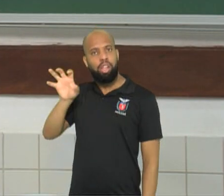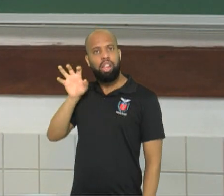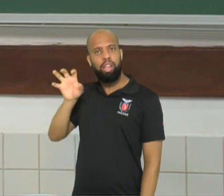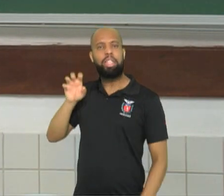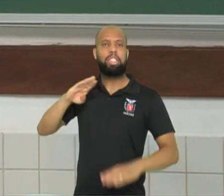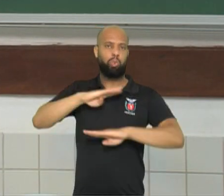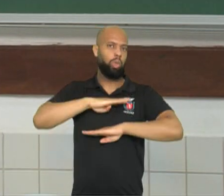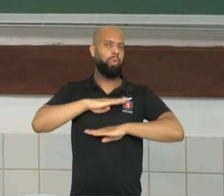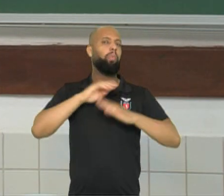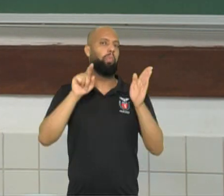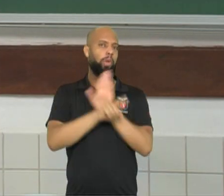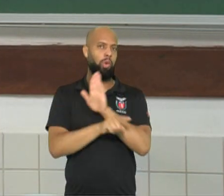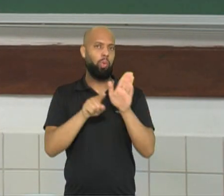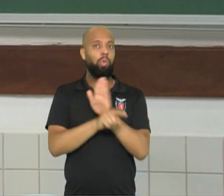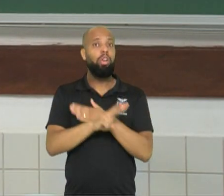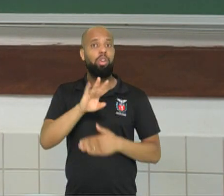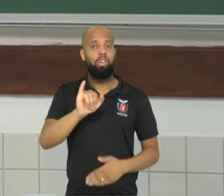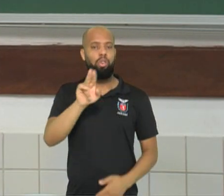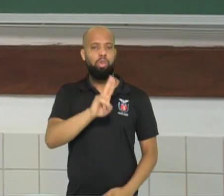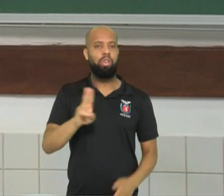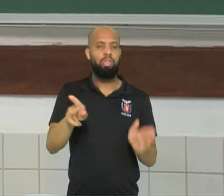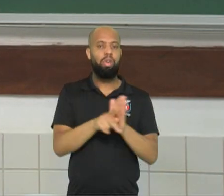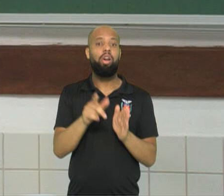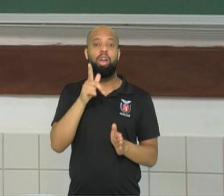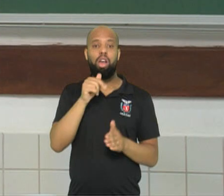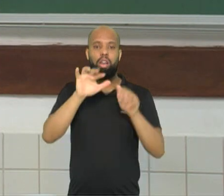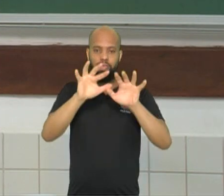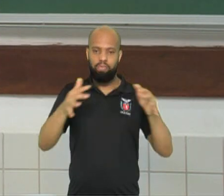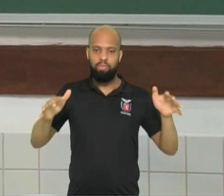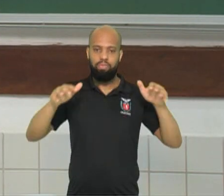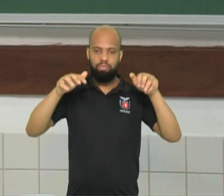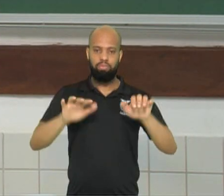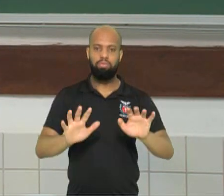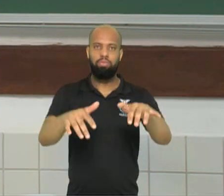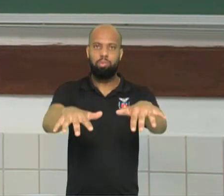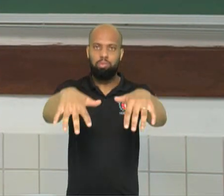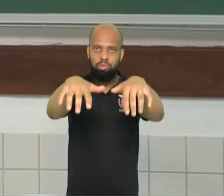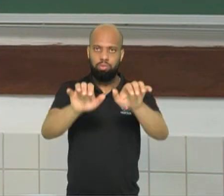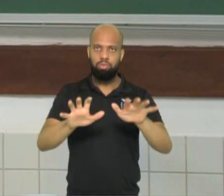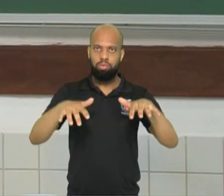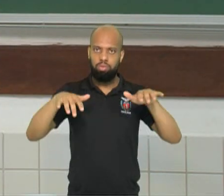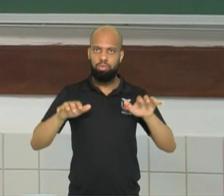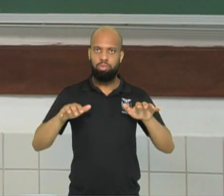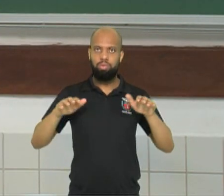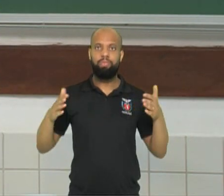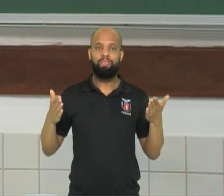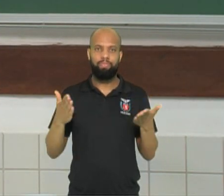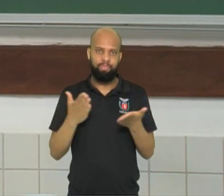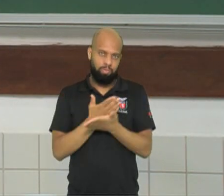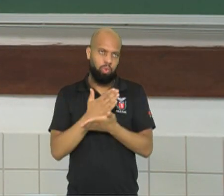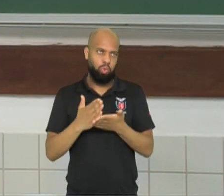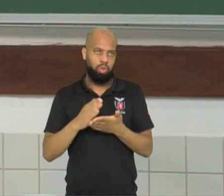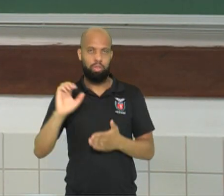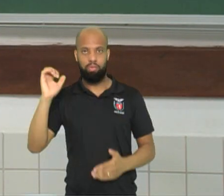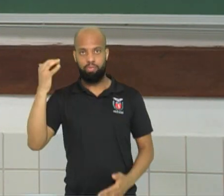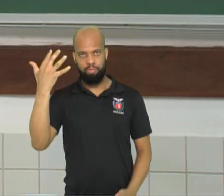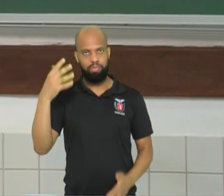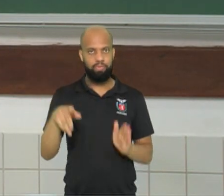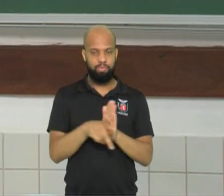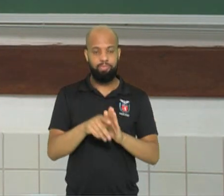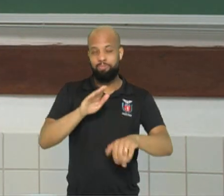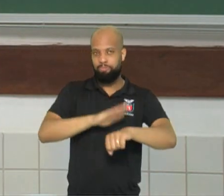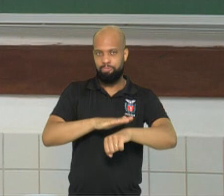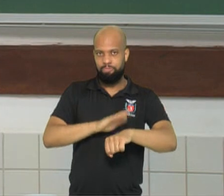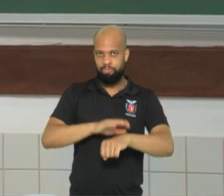nessa situação problema, do movimento da maré num determinado local que acontece nesses horários, né? A maré alta e a maré